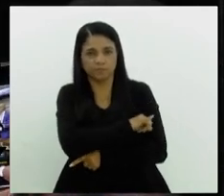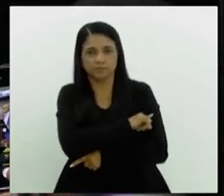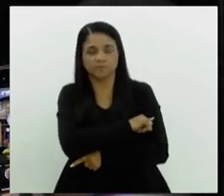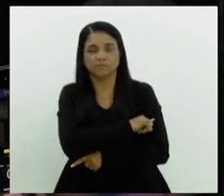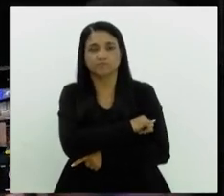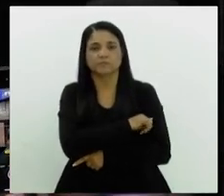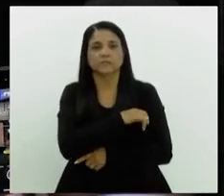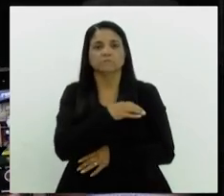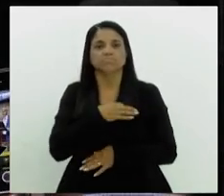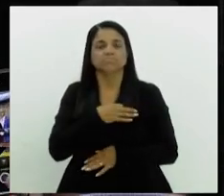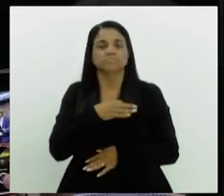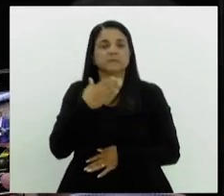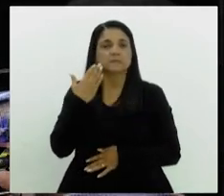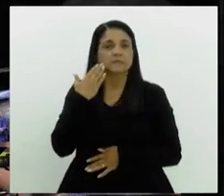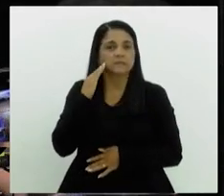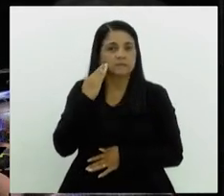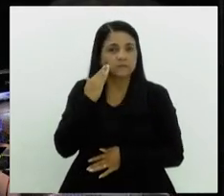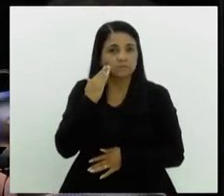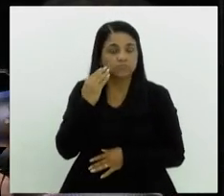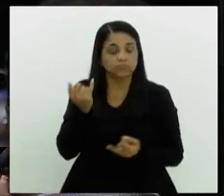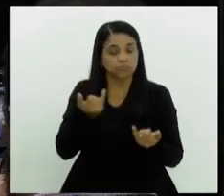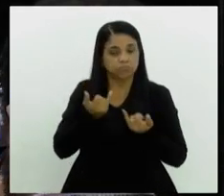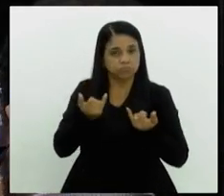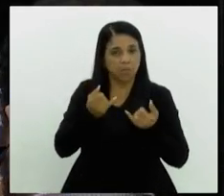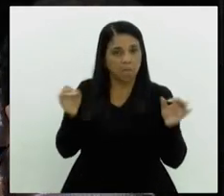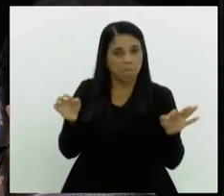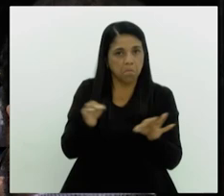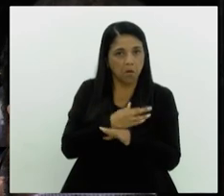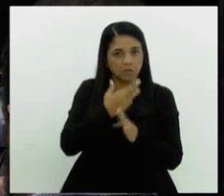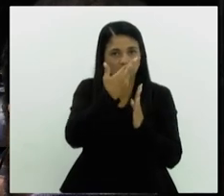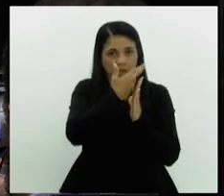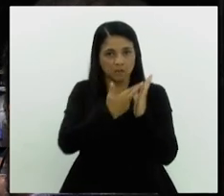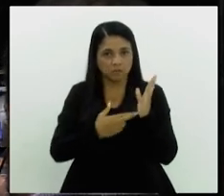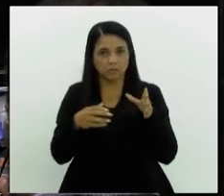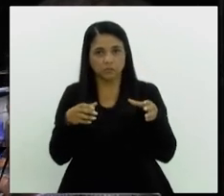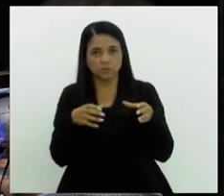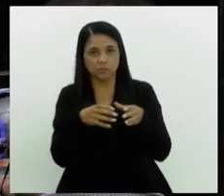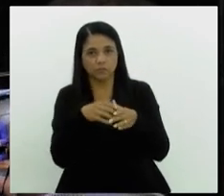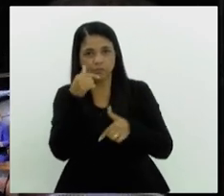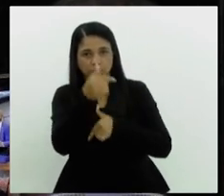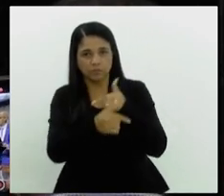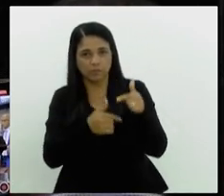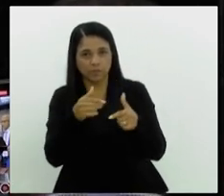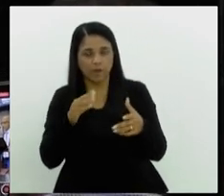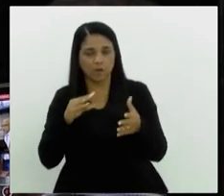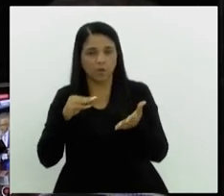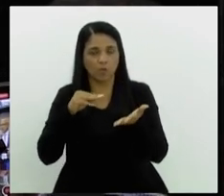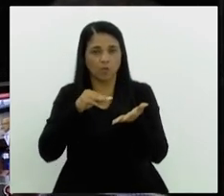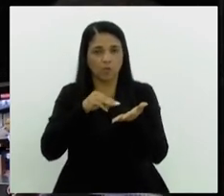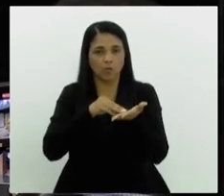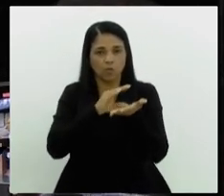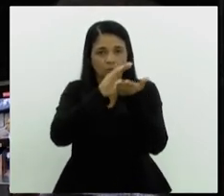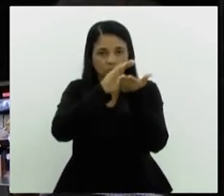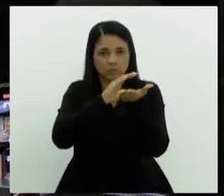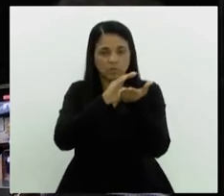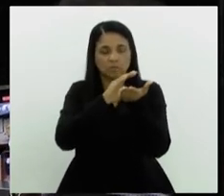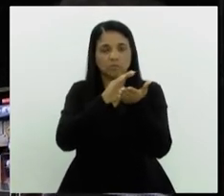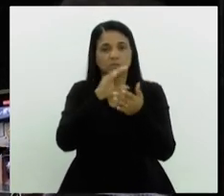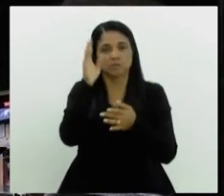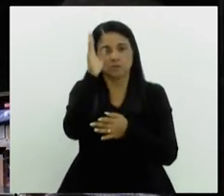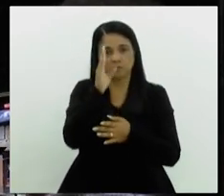então, ciência de que ficou pronto o relatório do grupo de trabalho ligado ao Conselho Nacional de Justiça sobre a